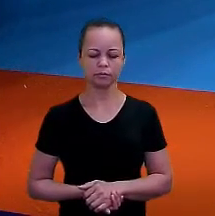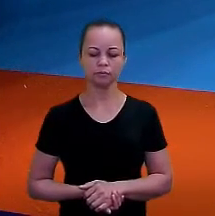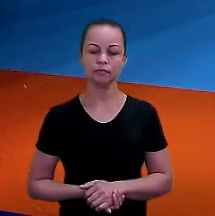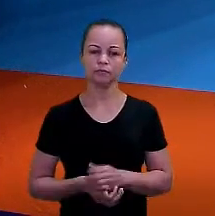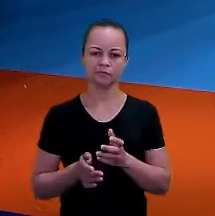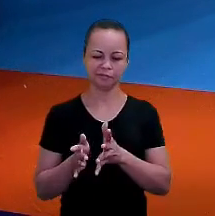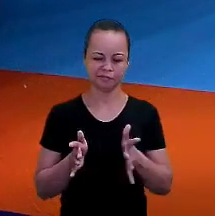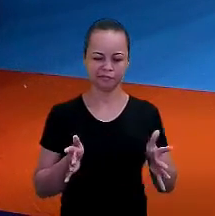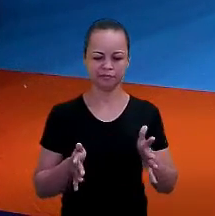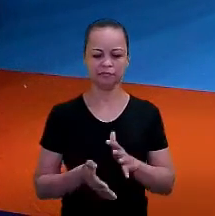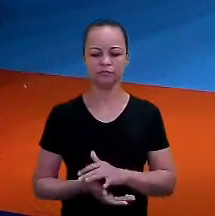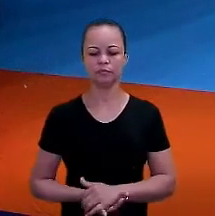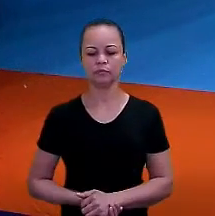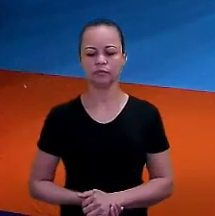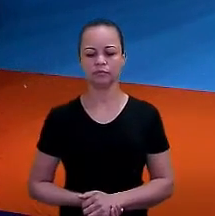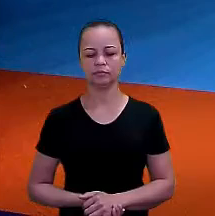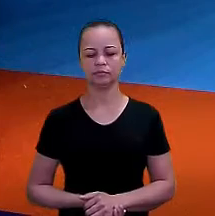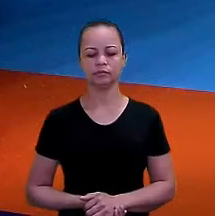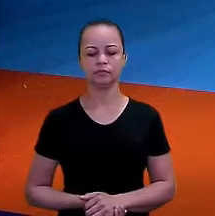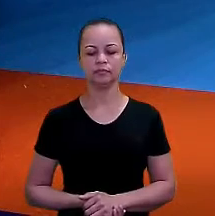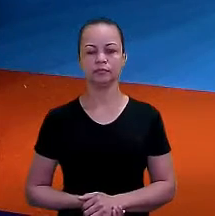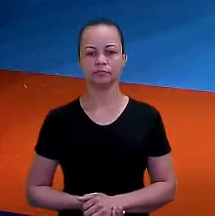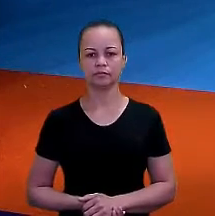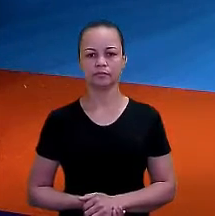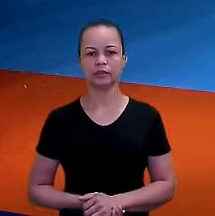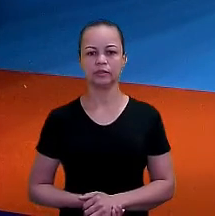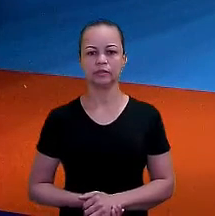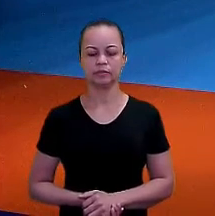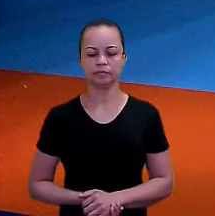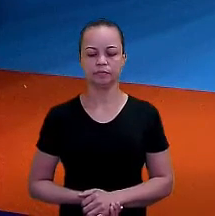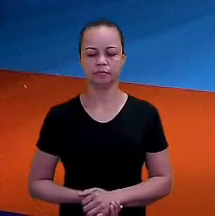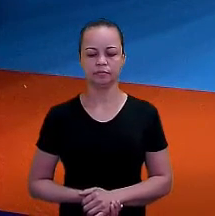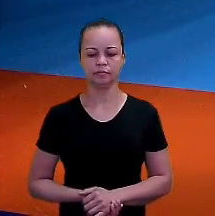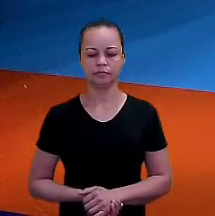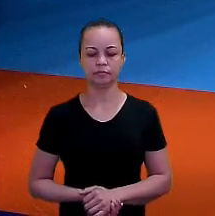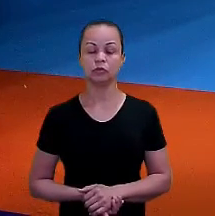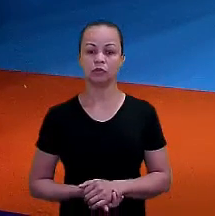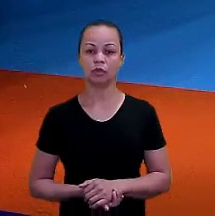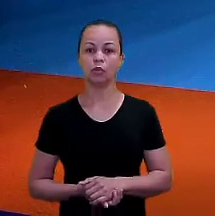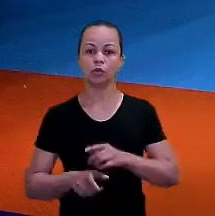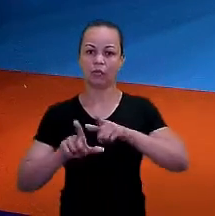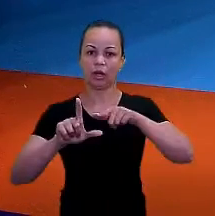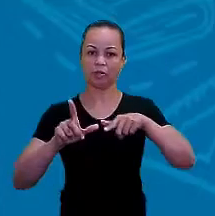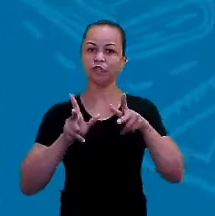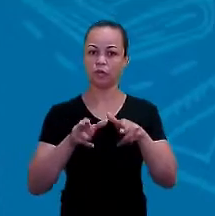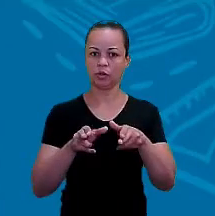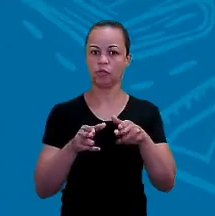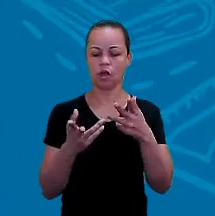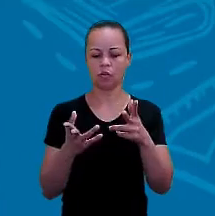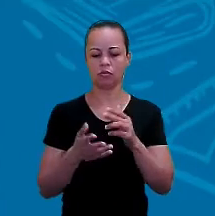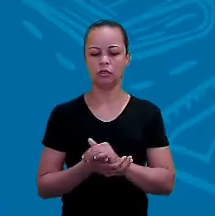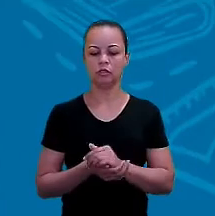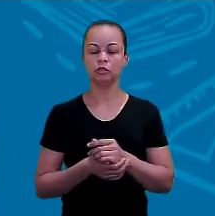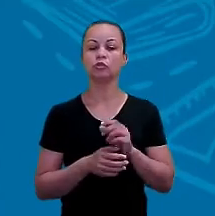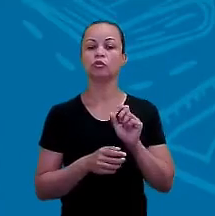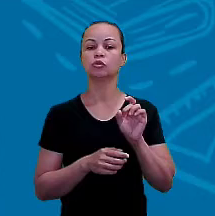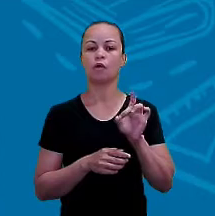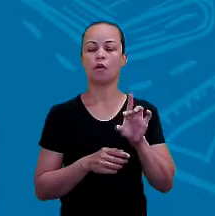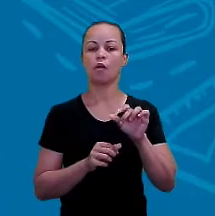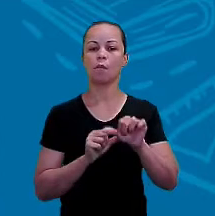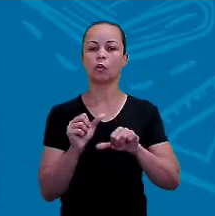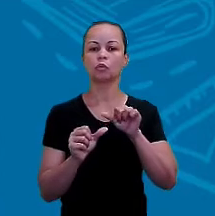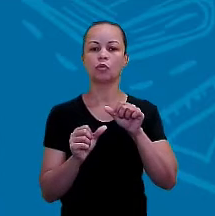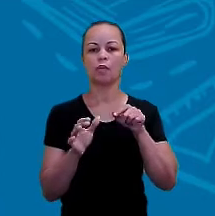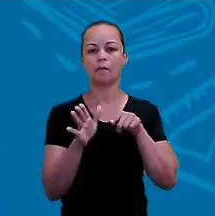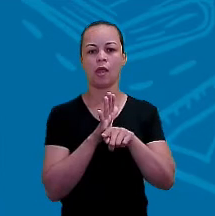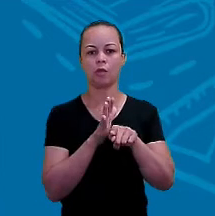vamos continuar. Ó, com aquele mesmo gráfico, tá? Só outras perguntas. O gráfico é